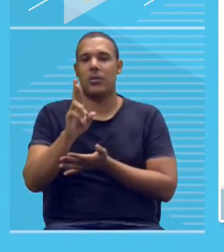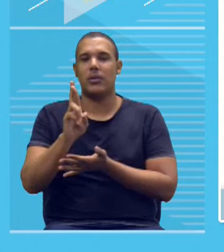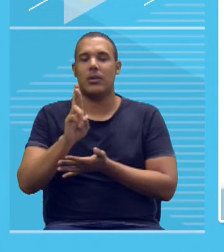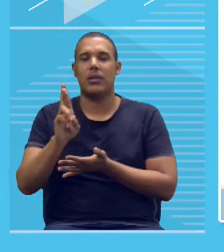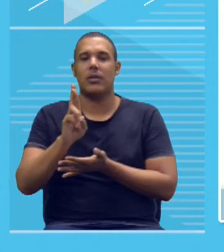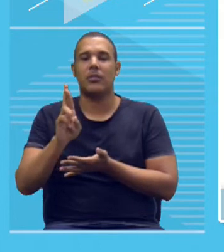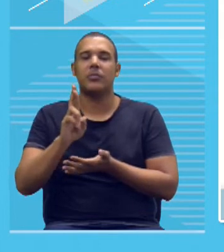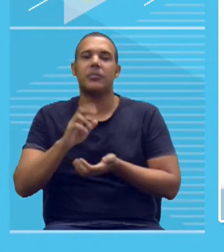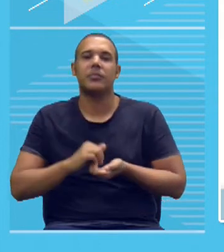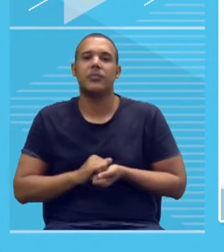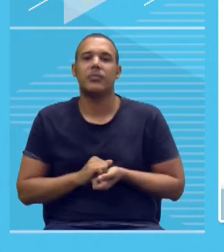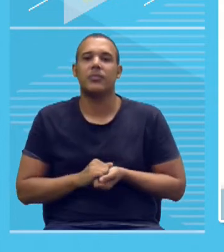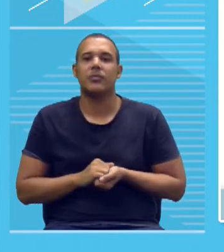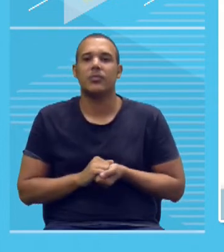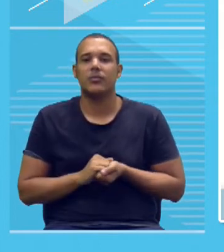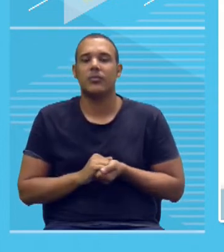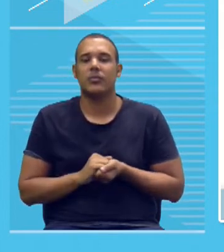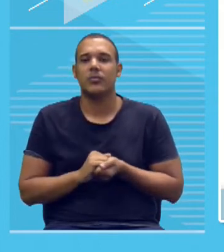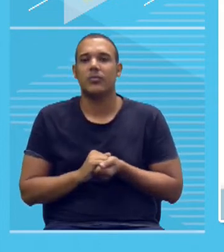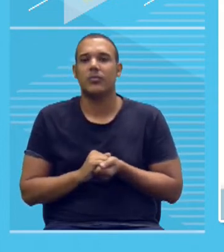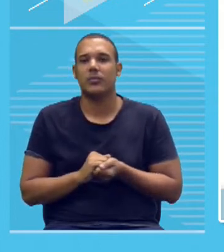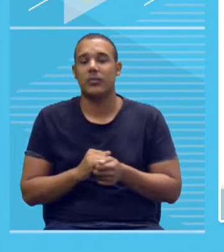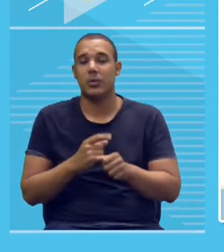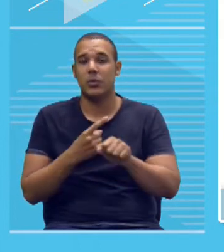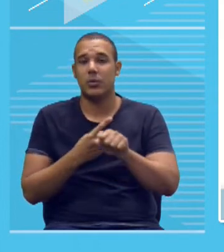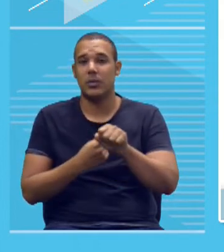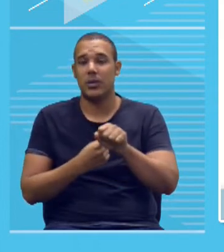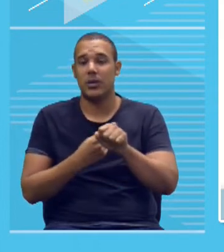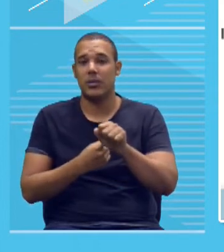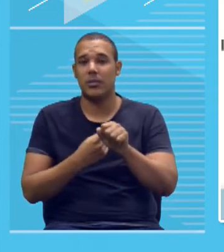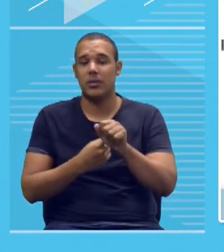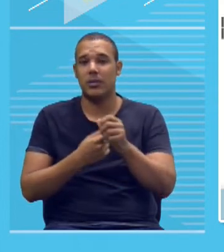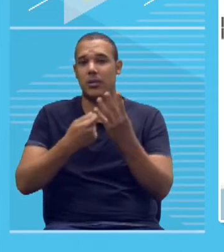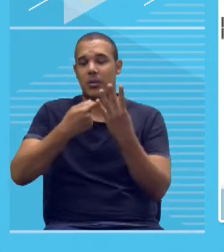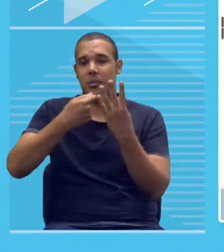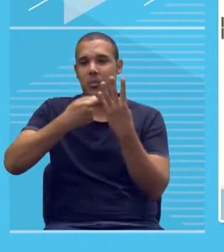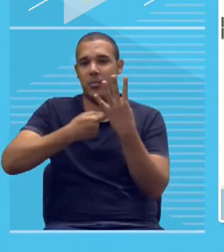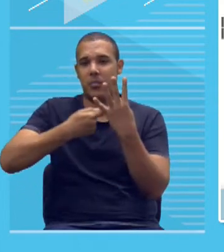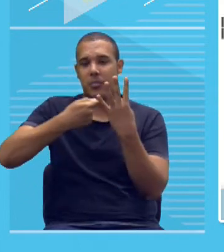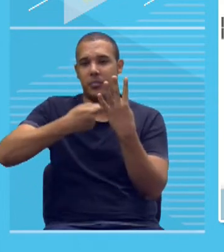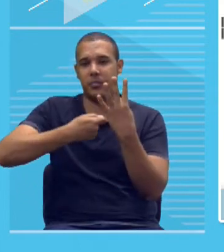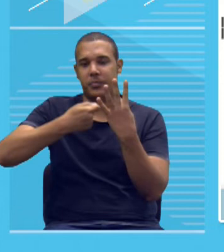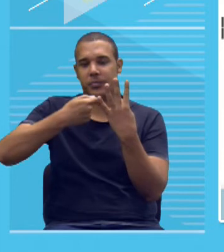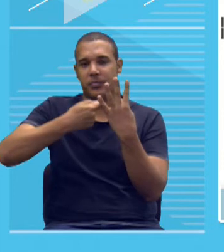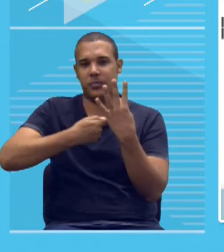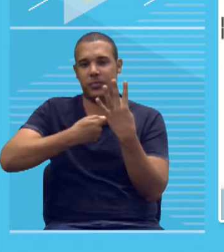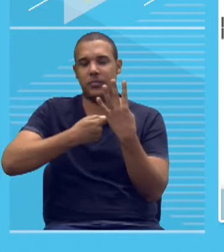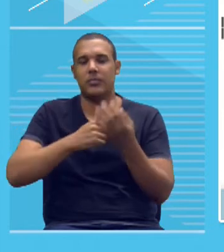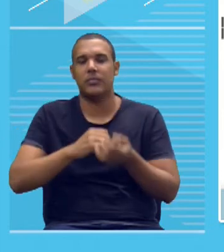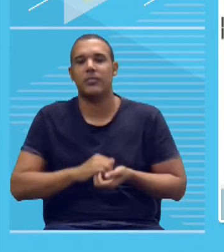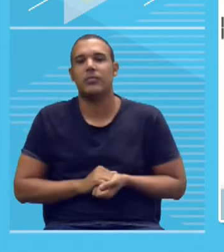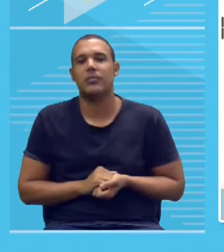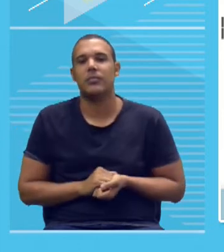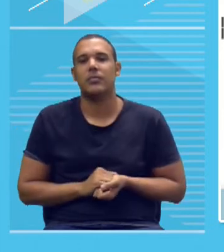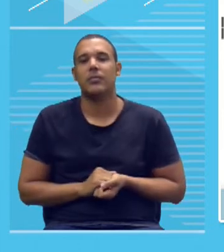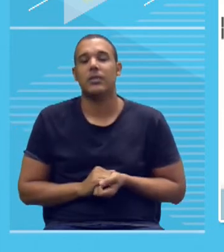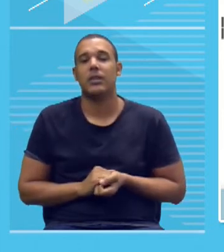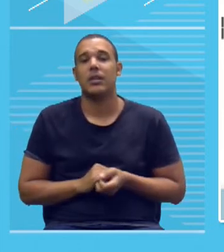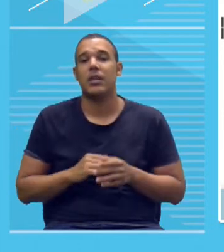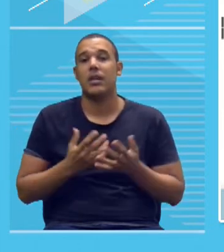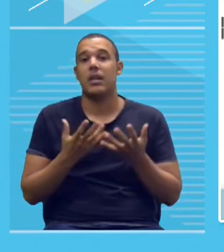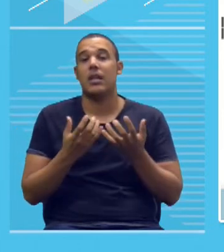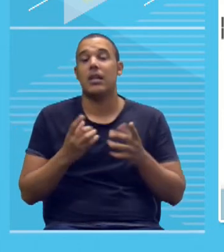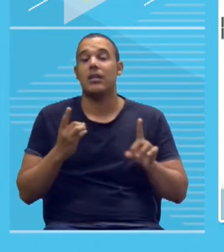reais num tempo de quatro meses e ele quer que você encontre o i